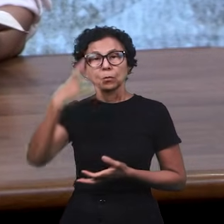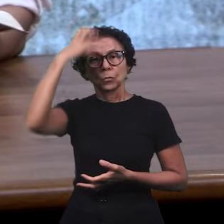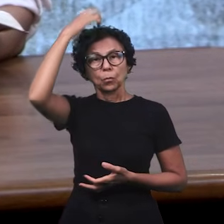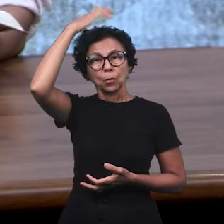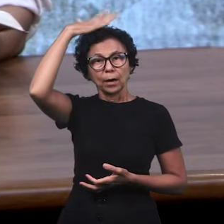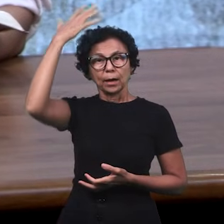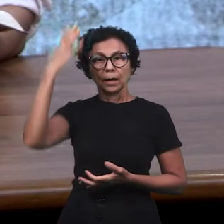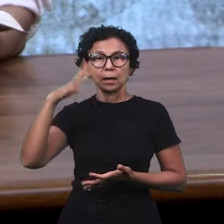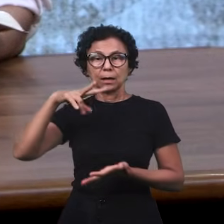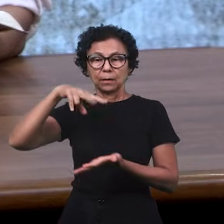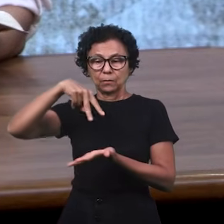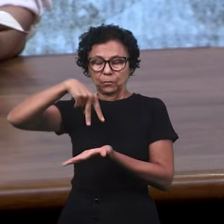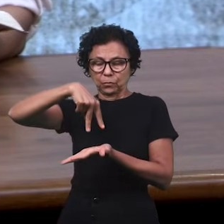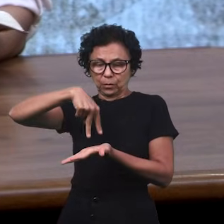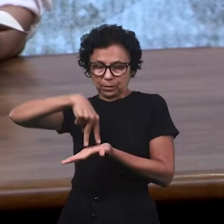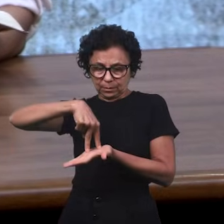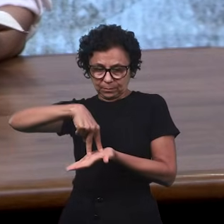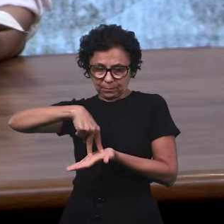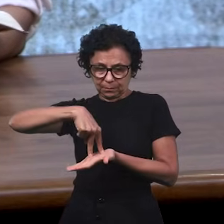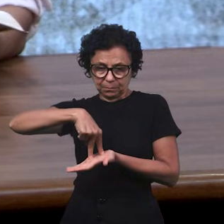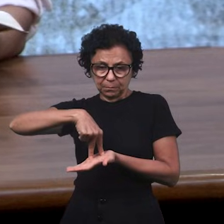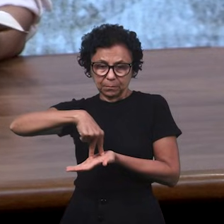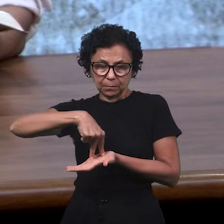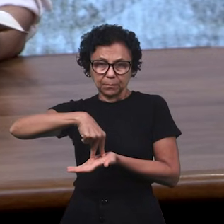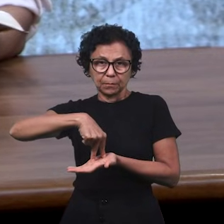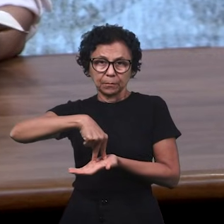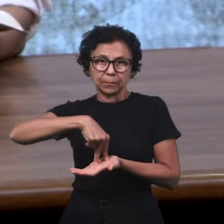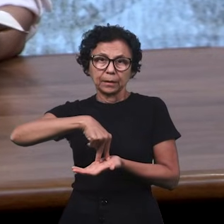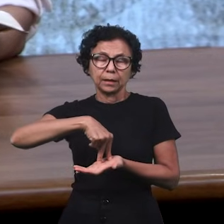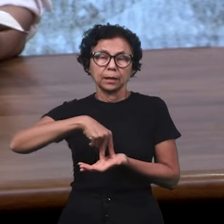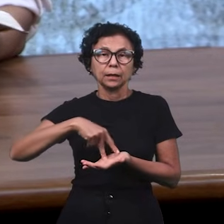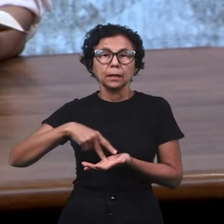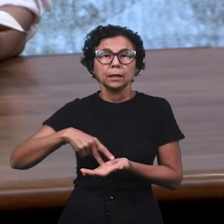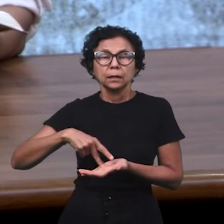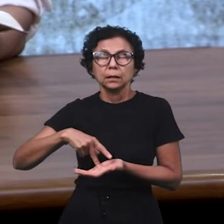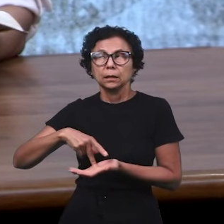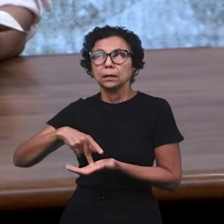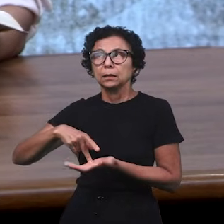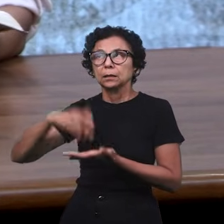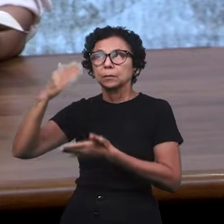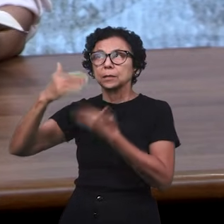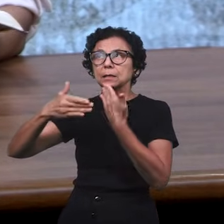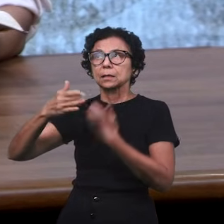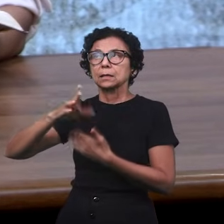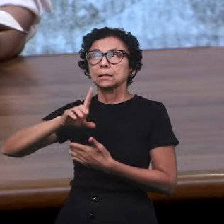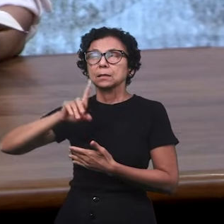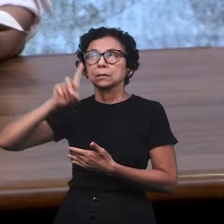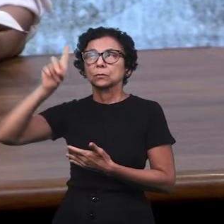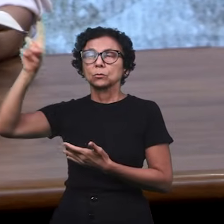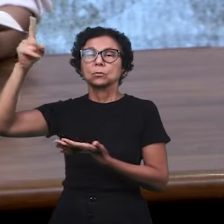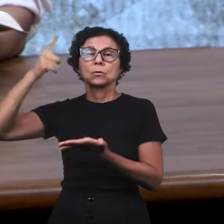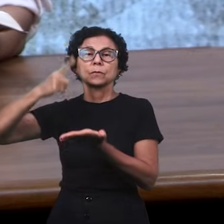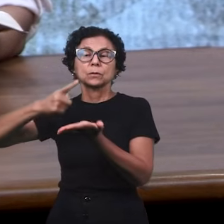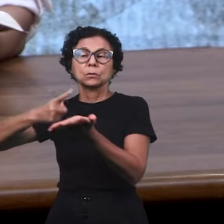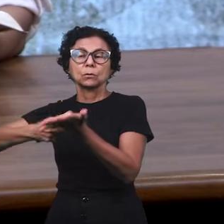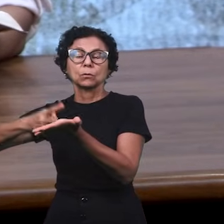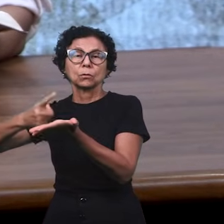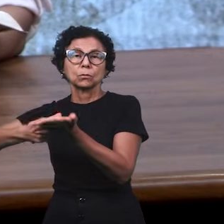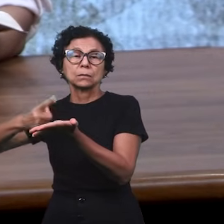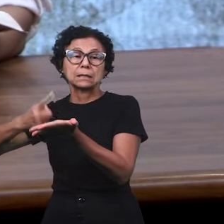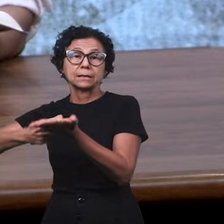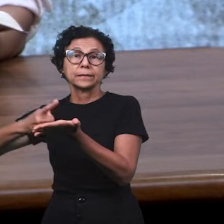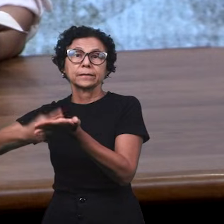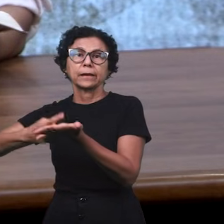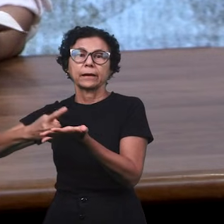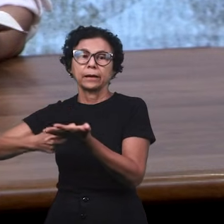seu lugar e fez concerto perante o Senhor para andar após o Senhor e para